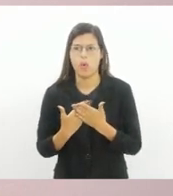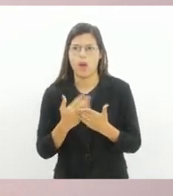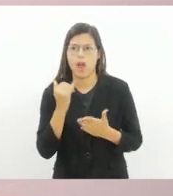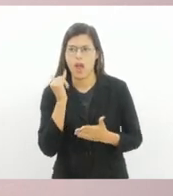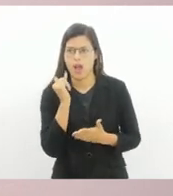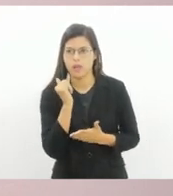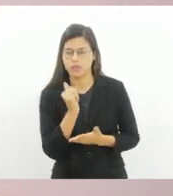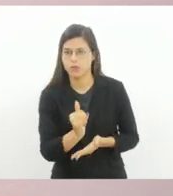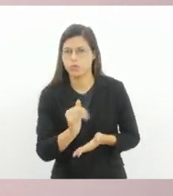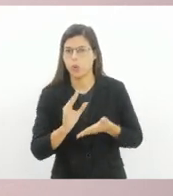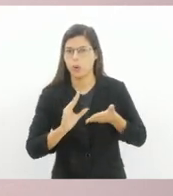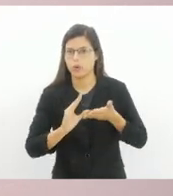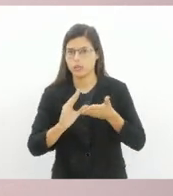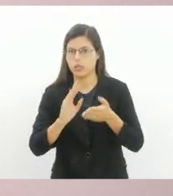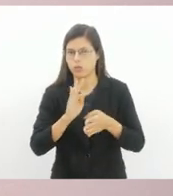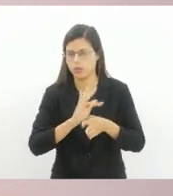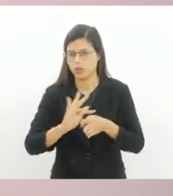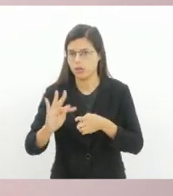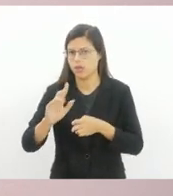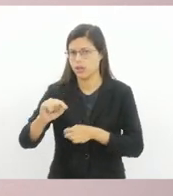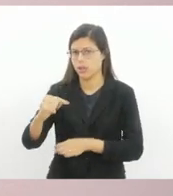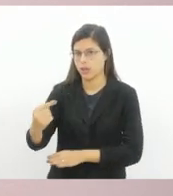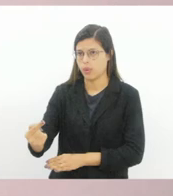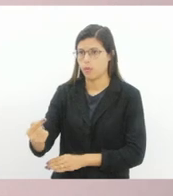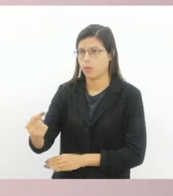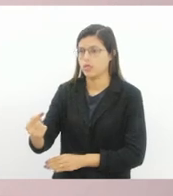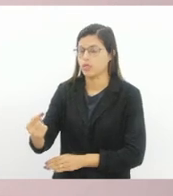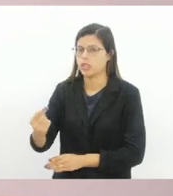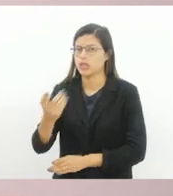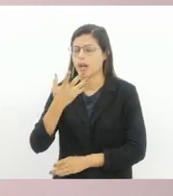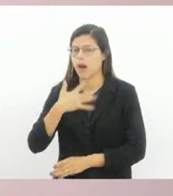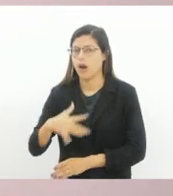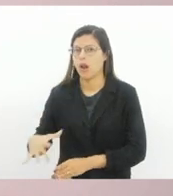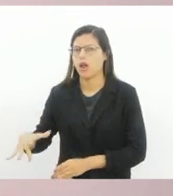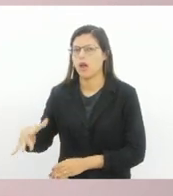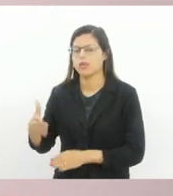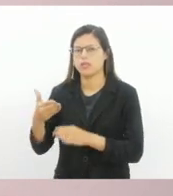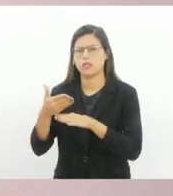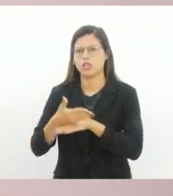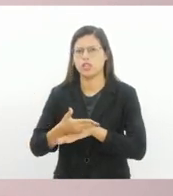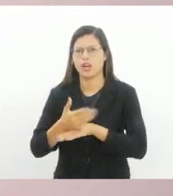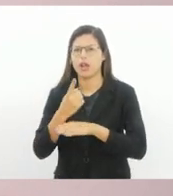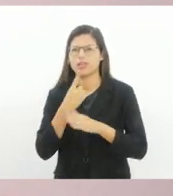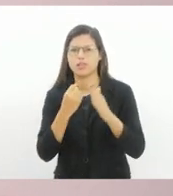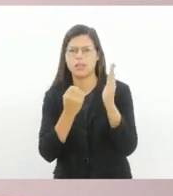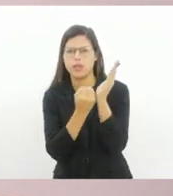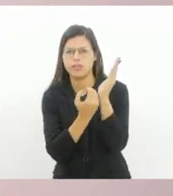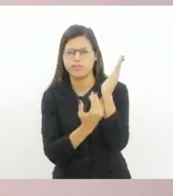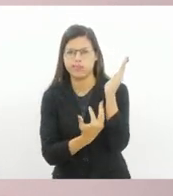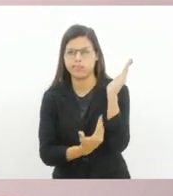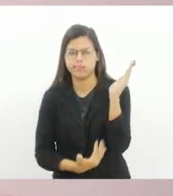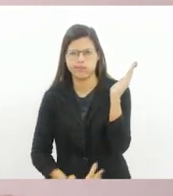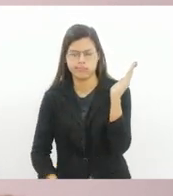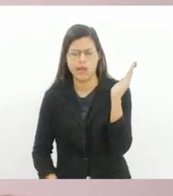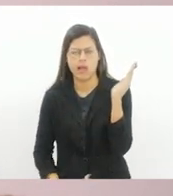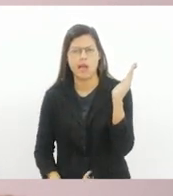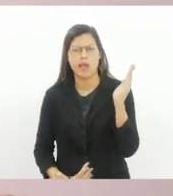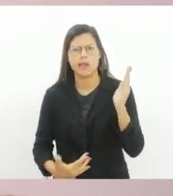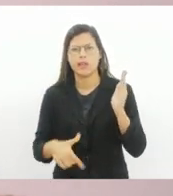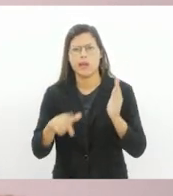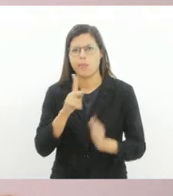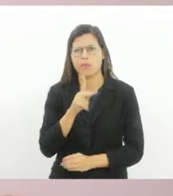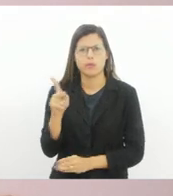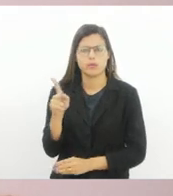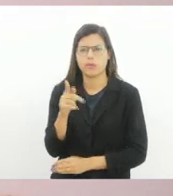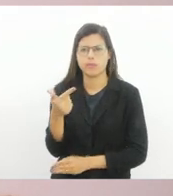conselho depois de 15 dias que essa criança chega sangrando, e a professora, por falta de treinamento, de